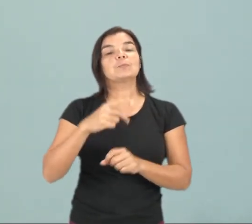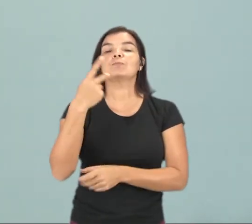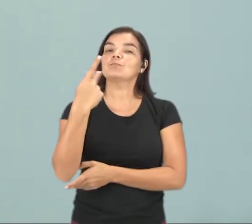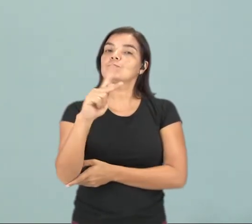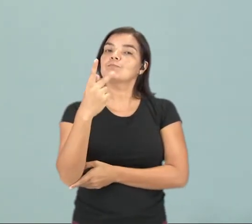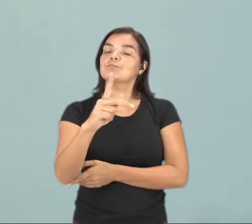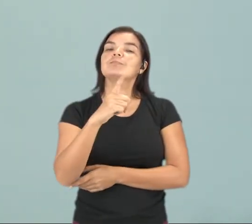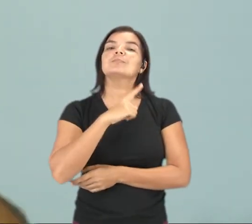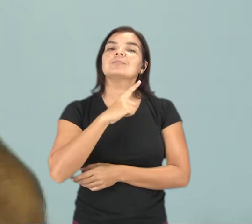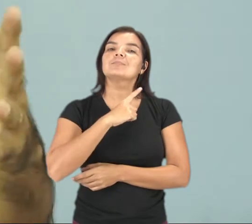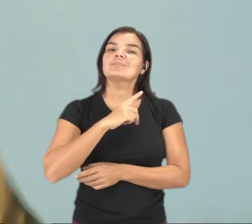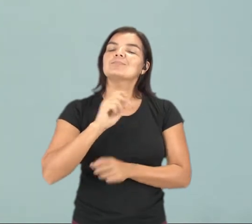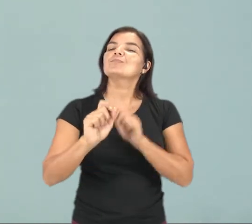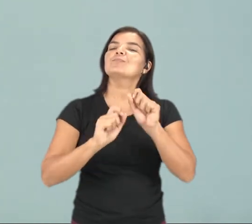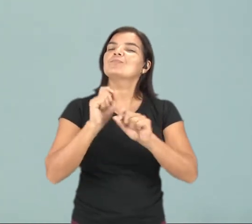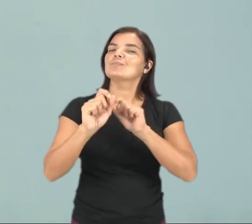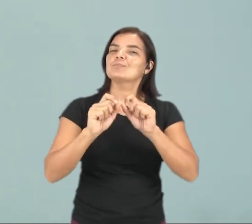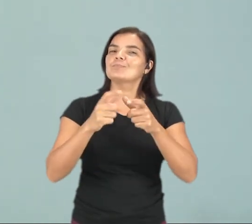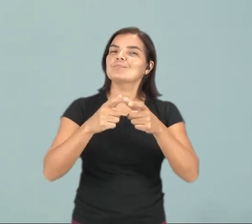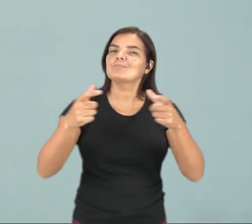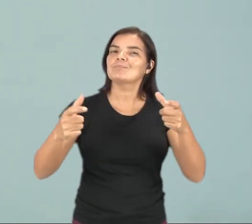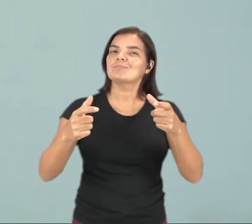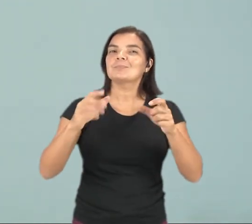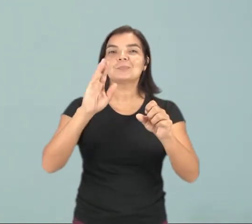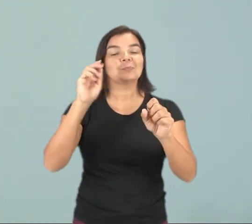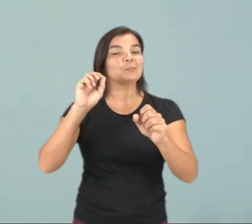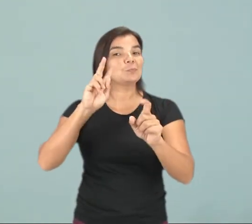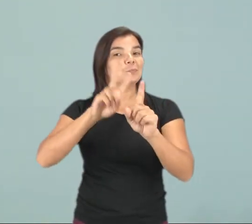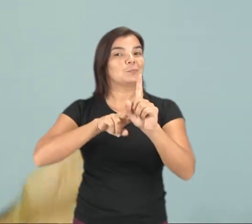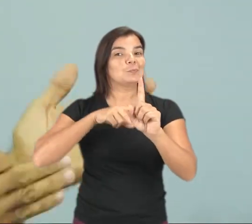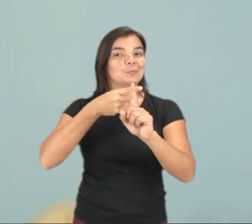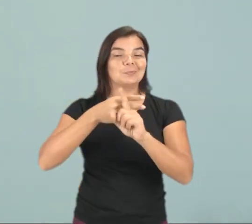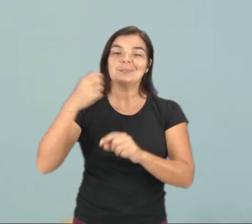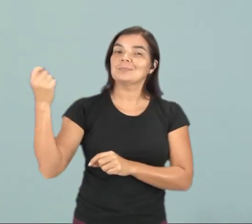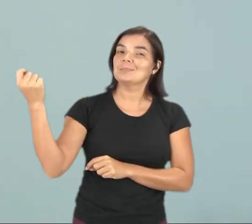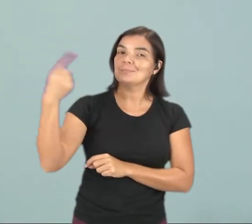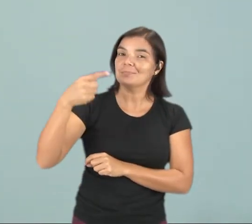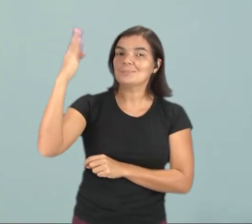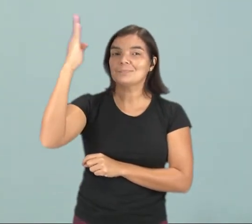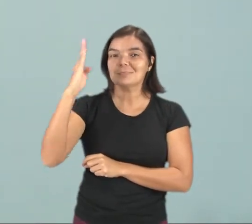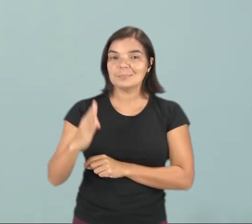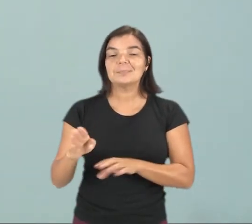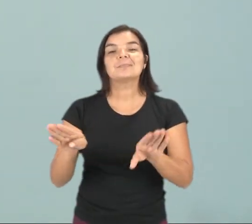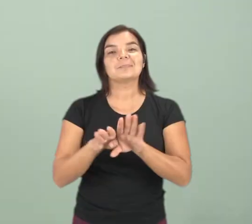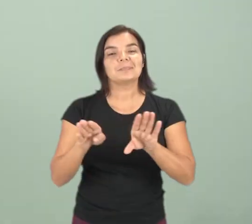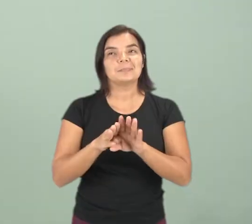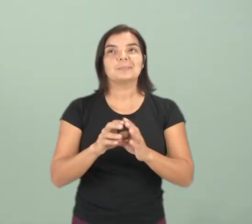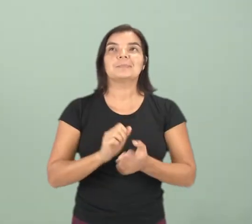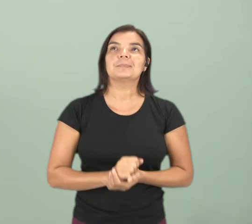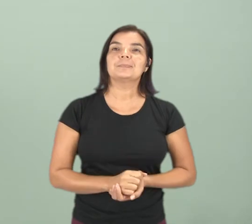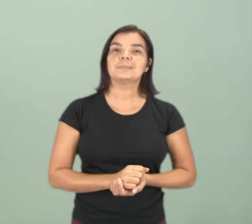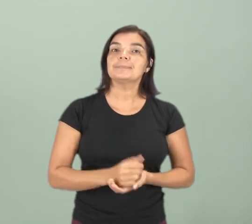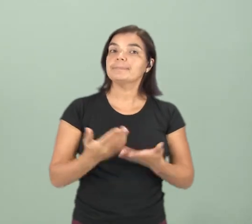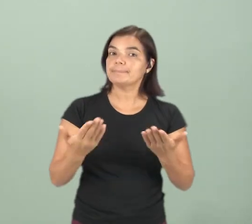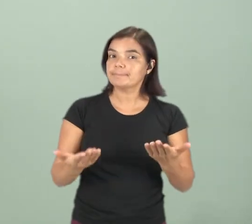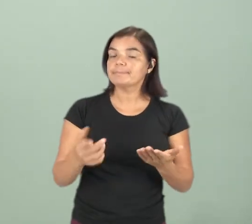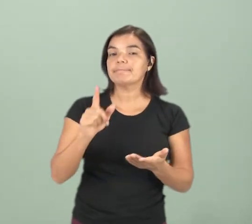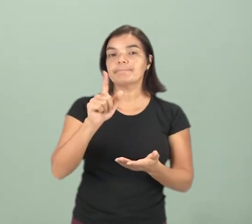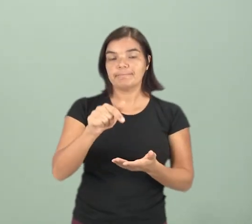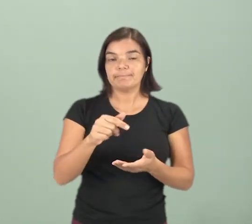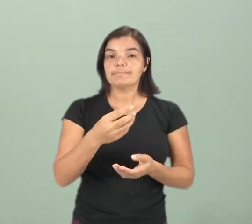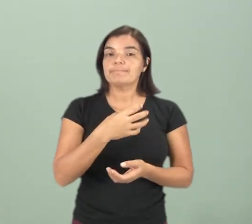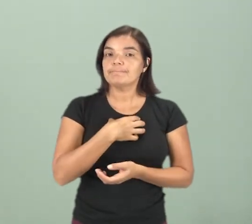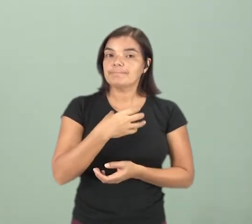Paraguai, ela tem a contrapartida maior do Brasil. Então o Brasil tanto constrói do seu lado como constrói do outro lado. Então essa é